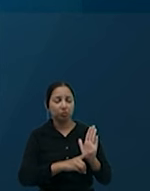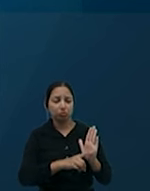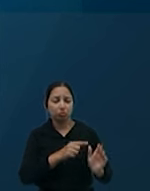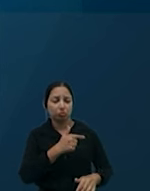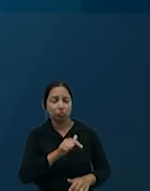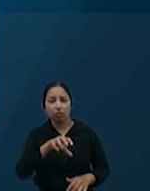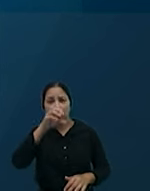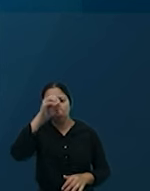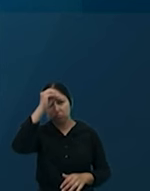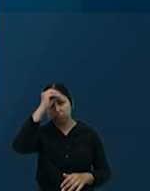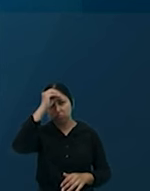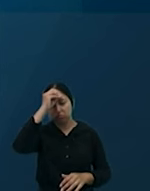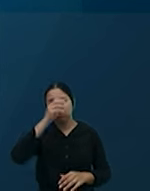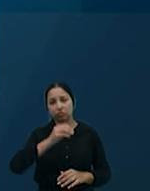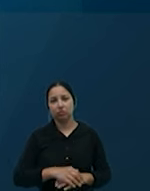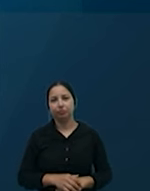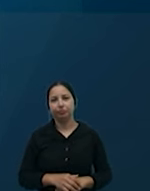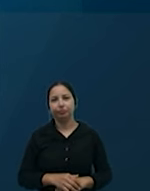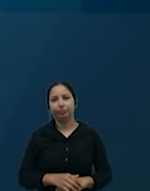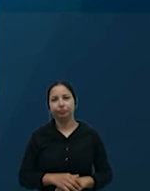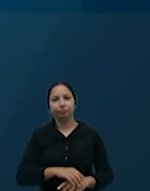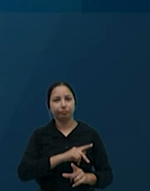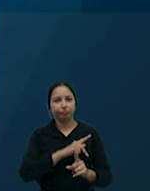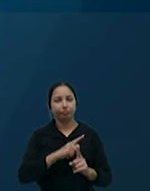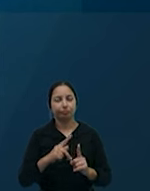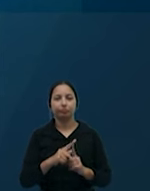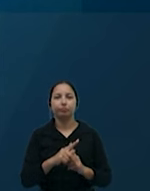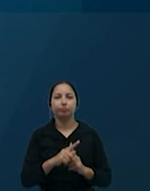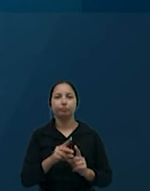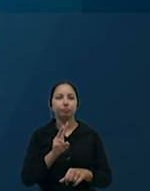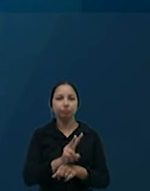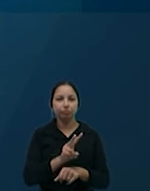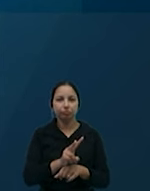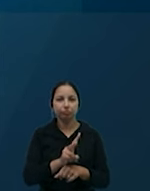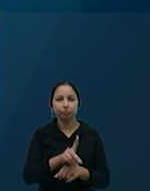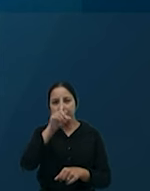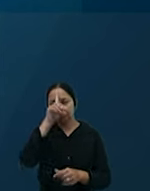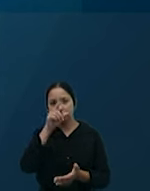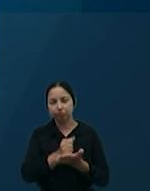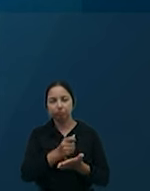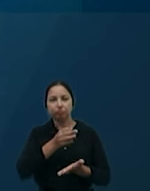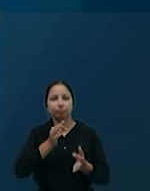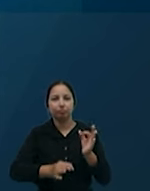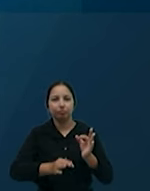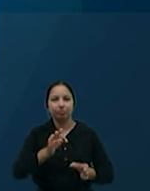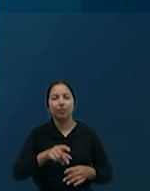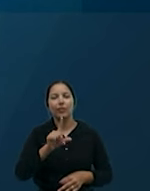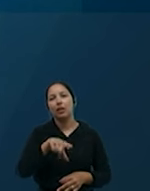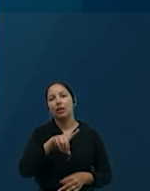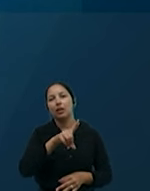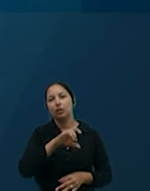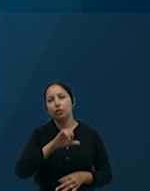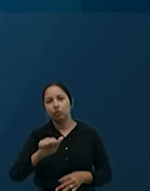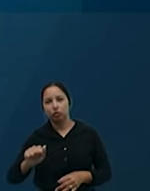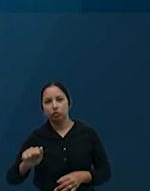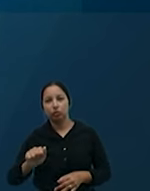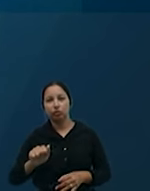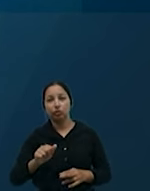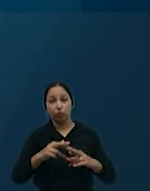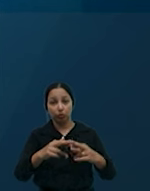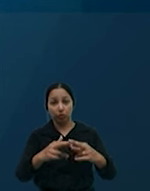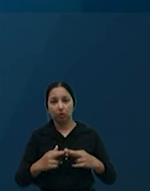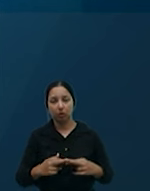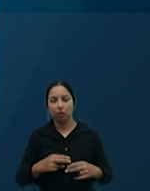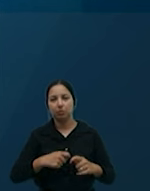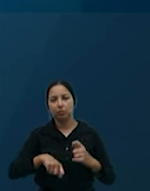da proteção social, determinada judicialmente, vinculam-se à data do requerimento administrativo, ainda que no processo